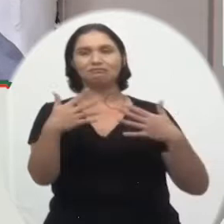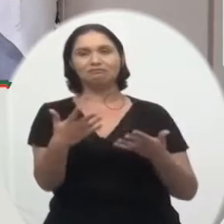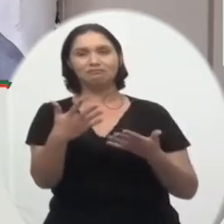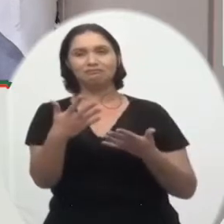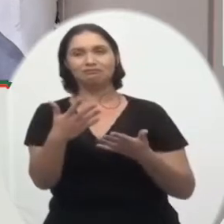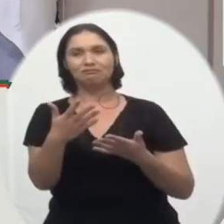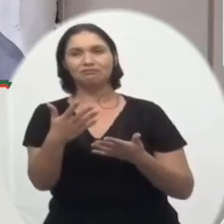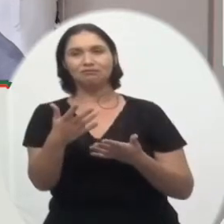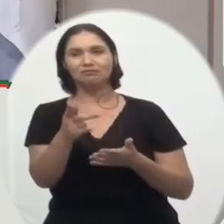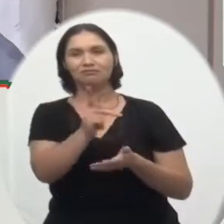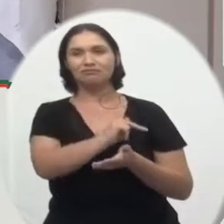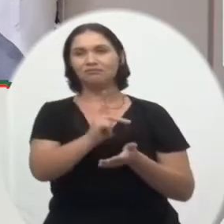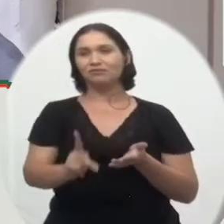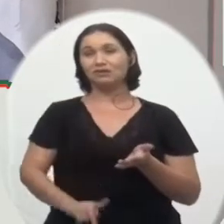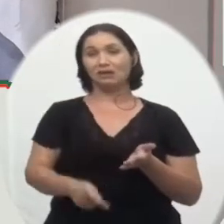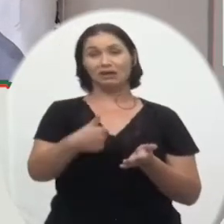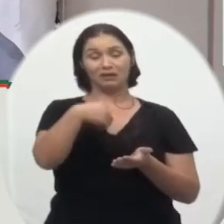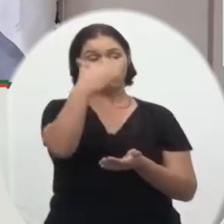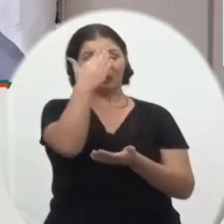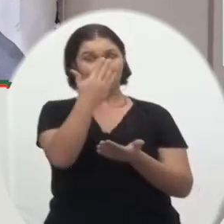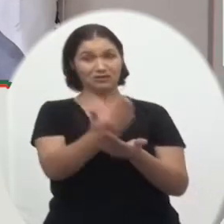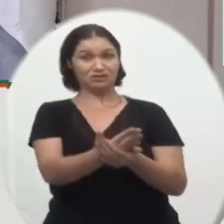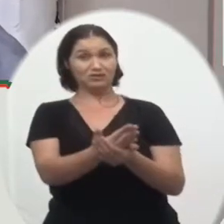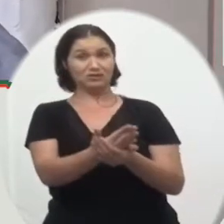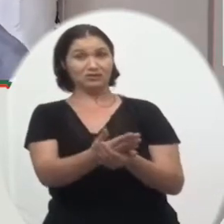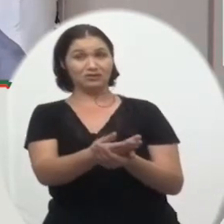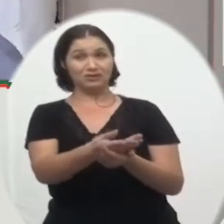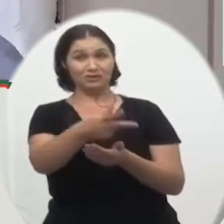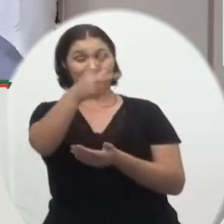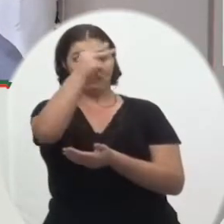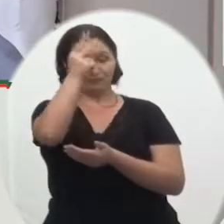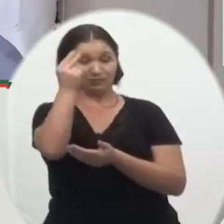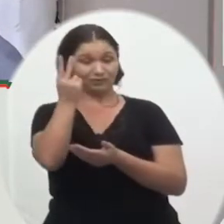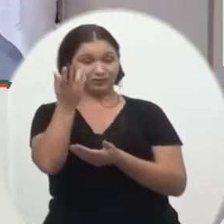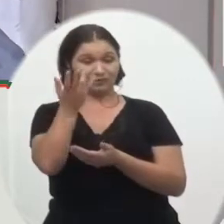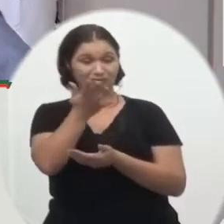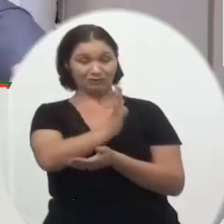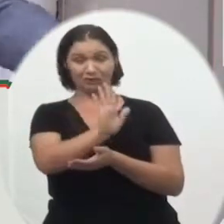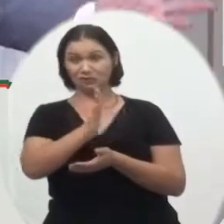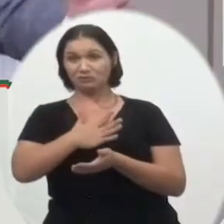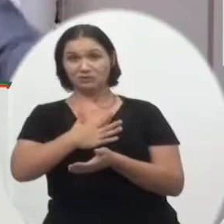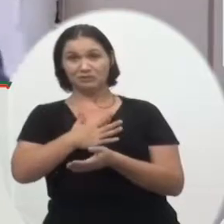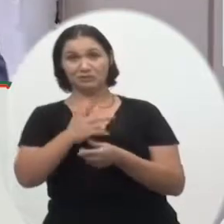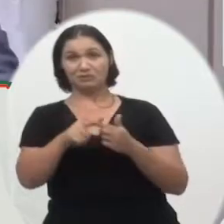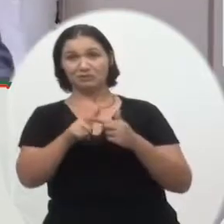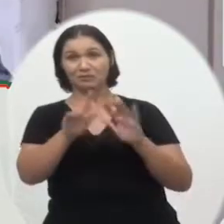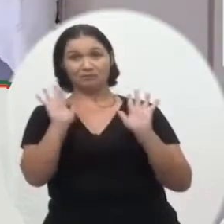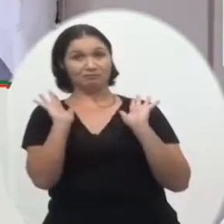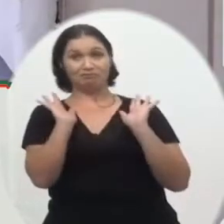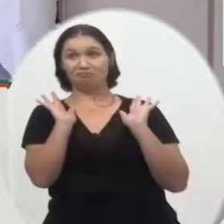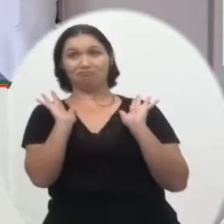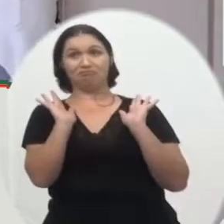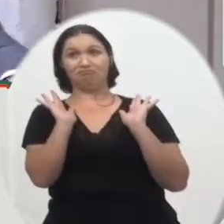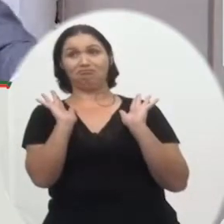só pode ser um negócio pessoal, não tem outro jeito. Pô, não tem. Tem.